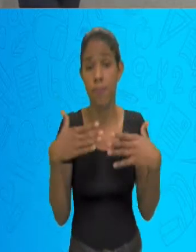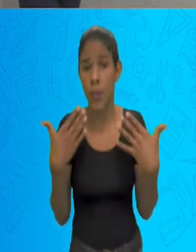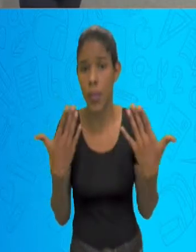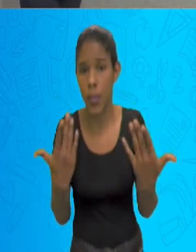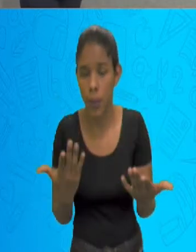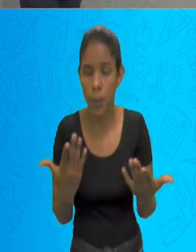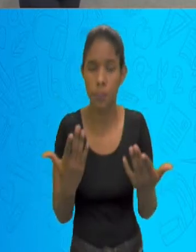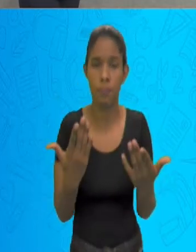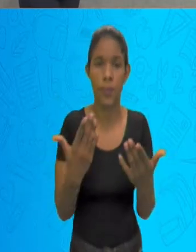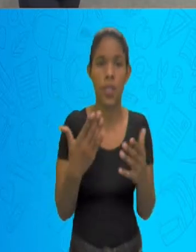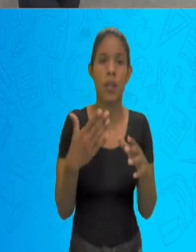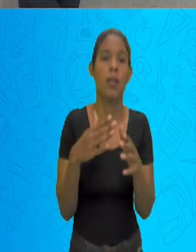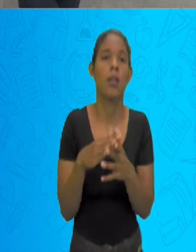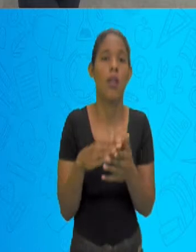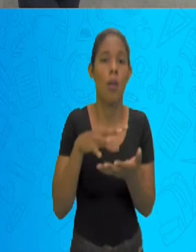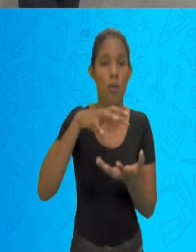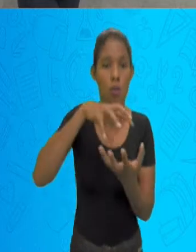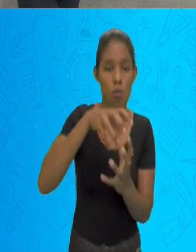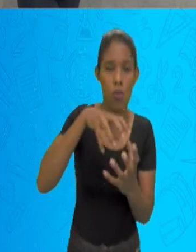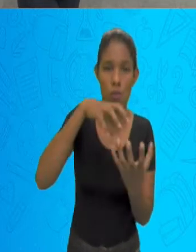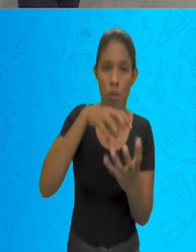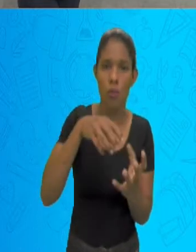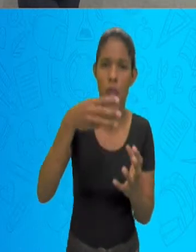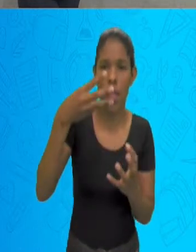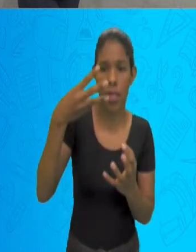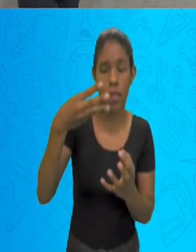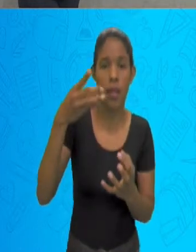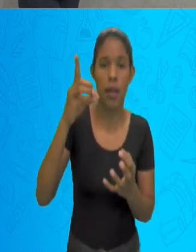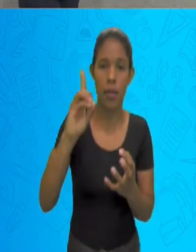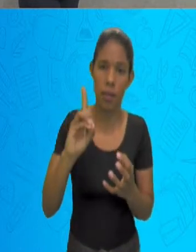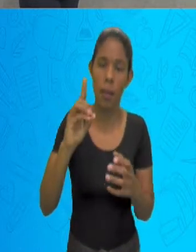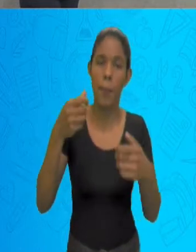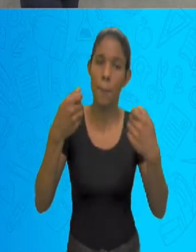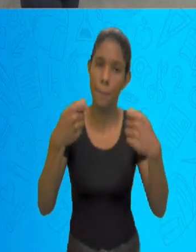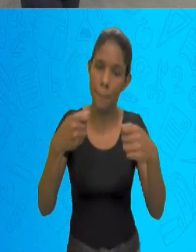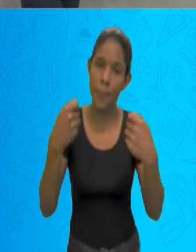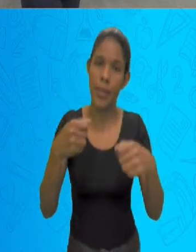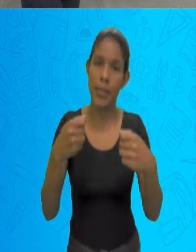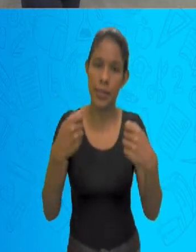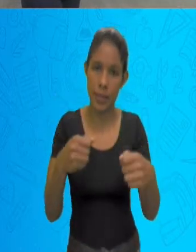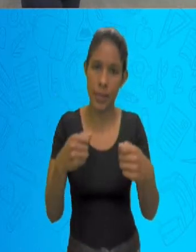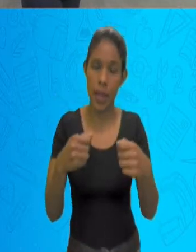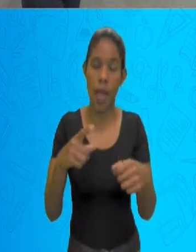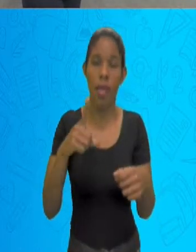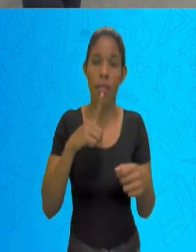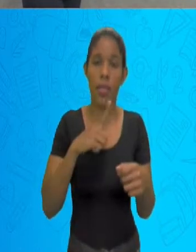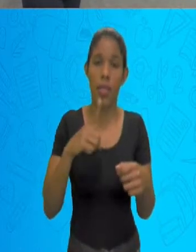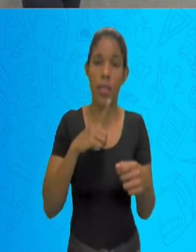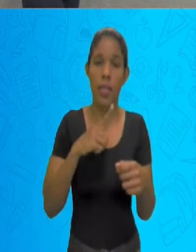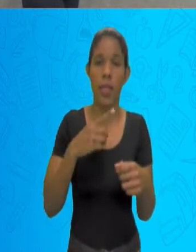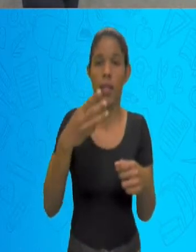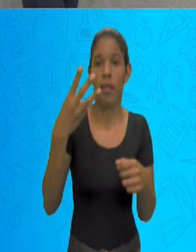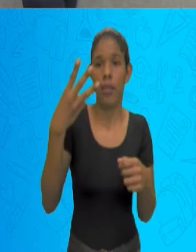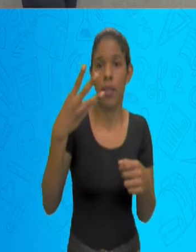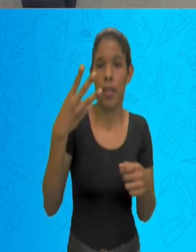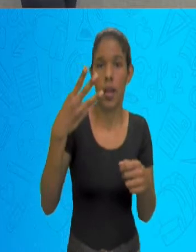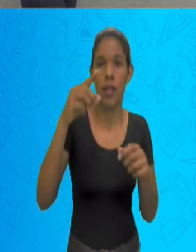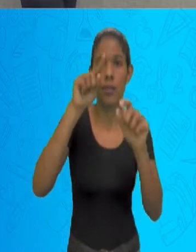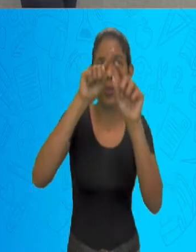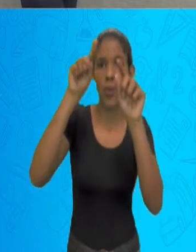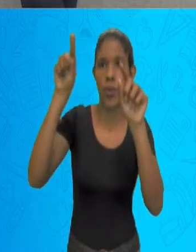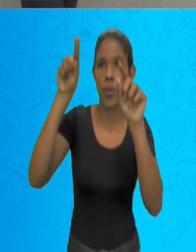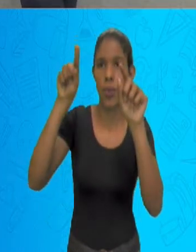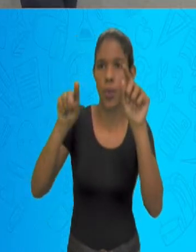sólido geométrico, ela tem que ser 3D. Já ouviu essa palavra? Tridimensional. 3 dimensões, ok? O